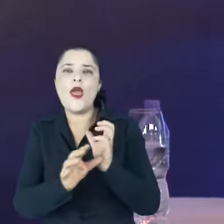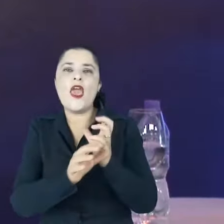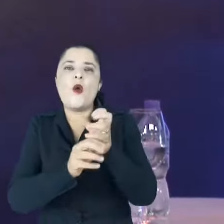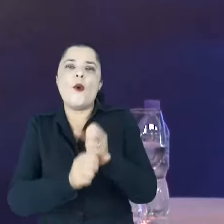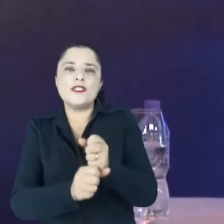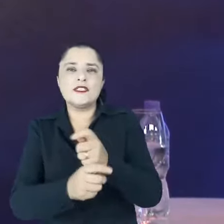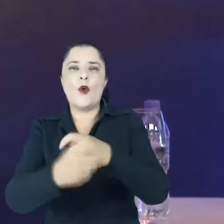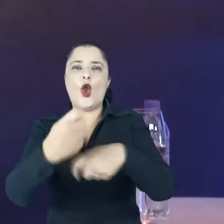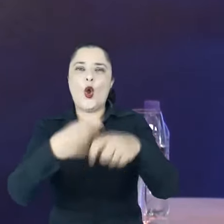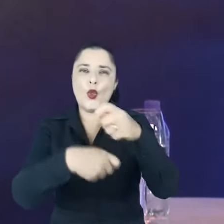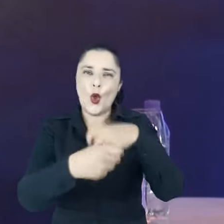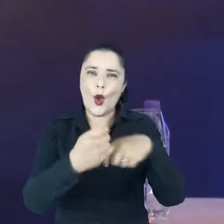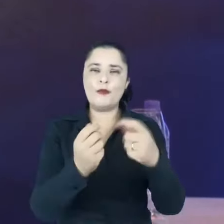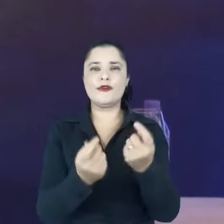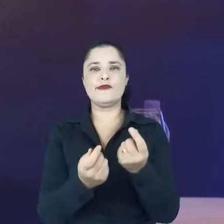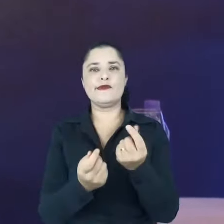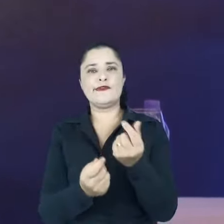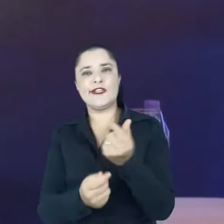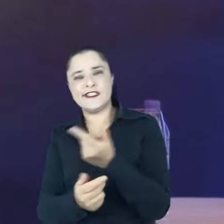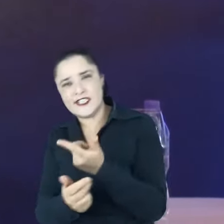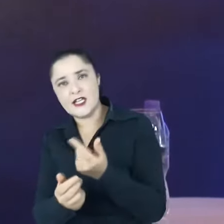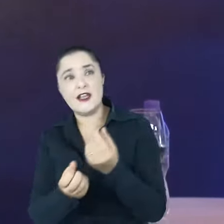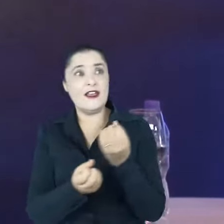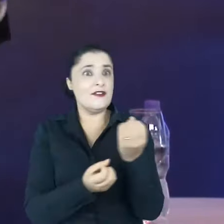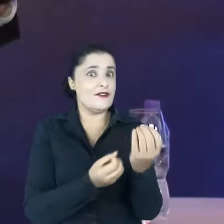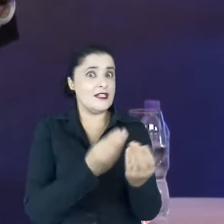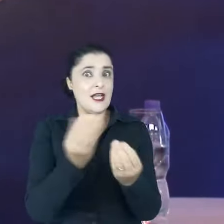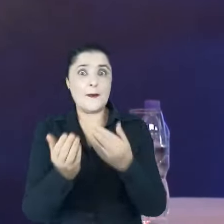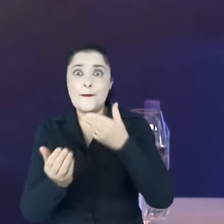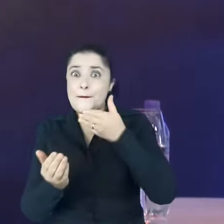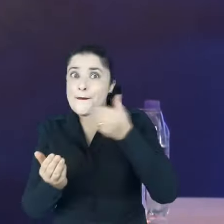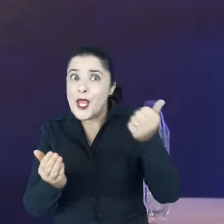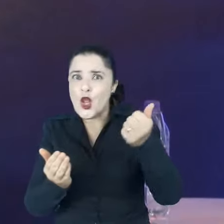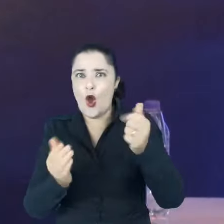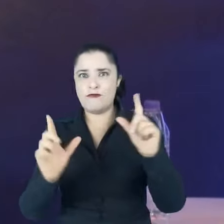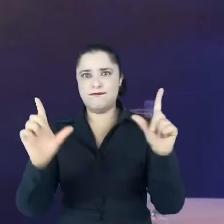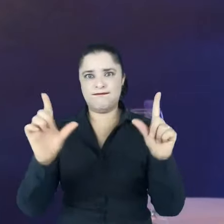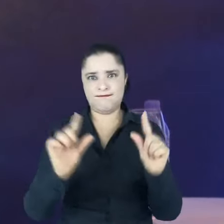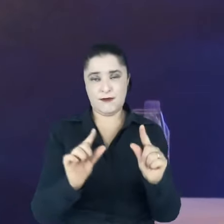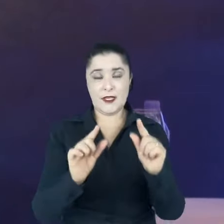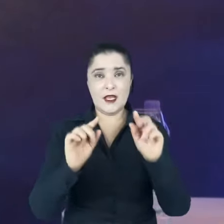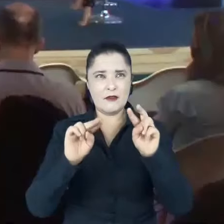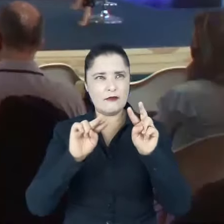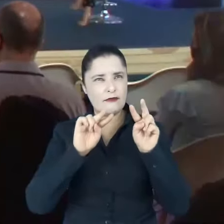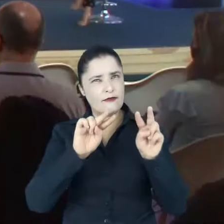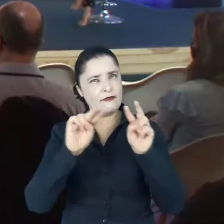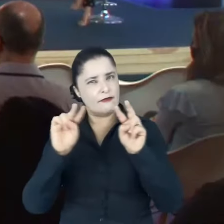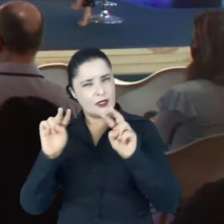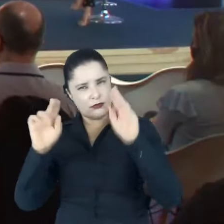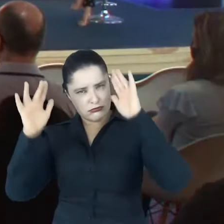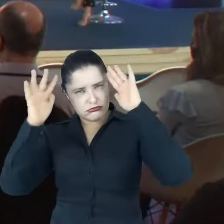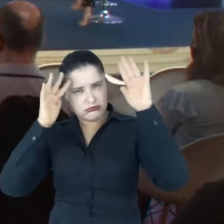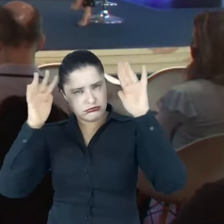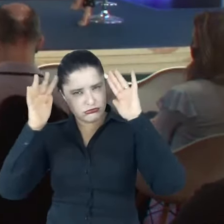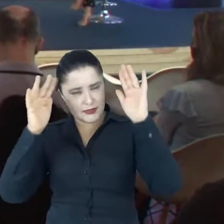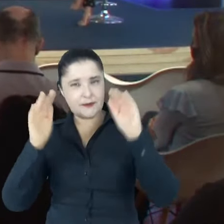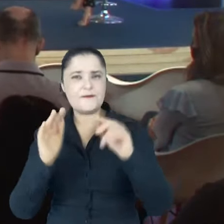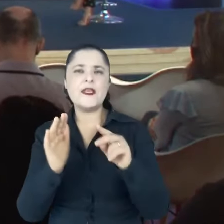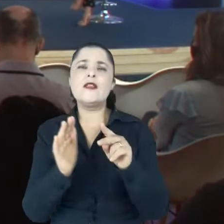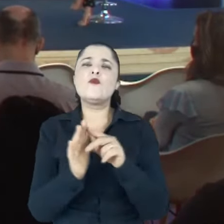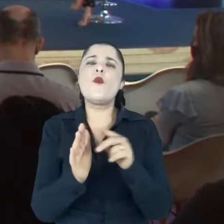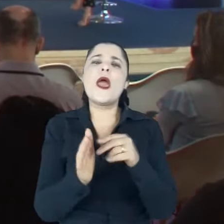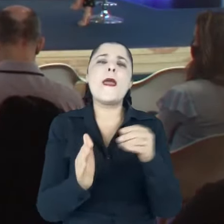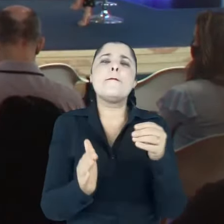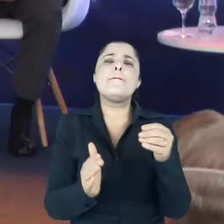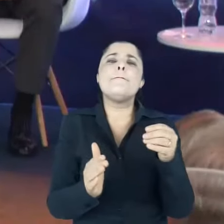econômico-financeira, né, que vai prover o melhor business case. Com isso em mente, muito menos modismo e mais business case